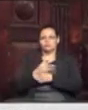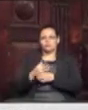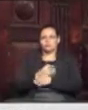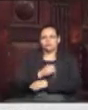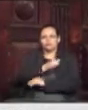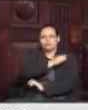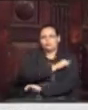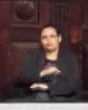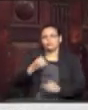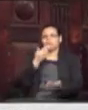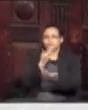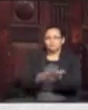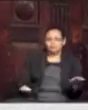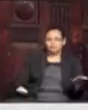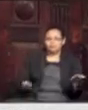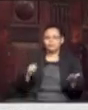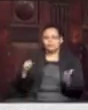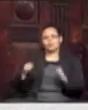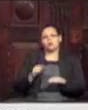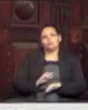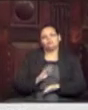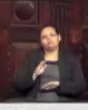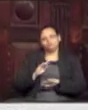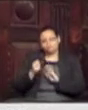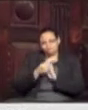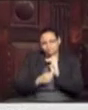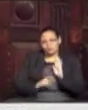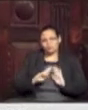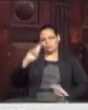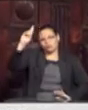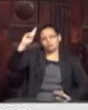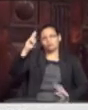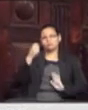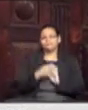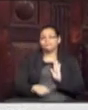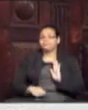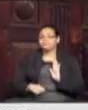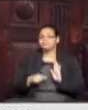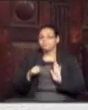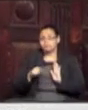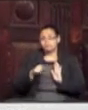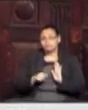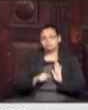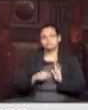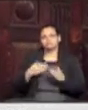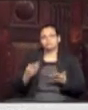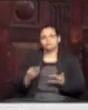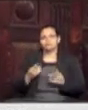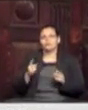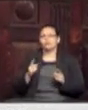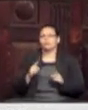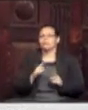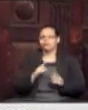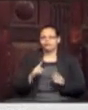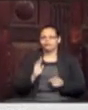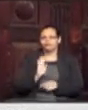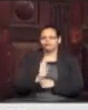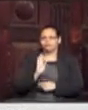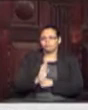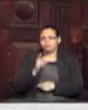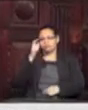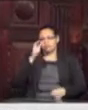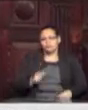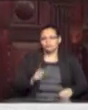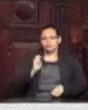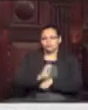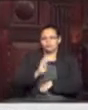derrotado, ele é o relator dessa matéria. E ao relatar essa matéria, ao invés de defender os interesses